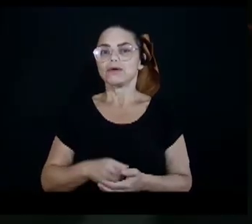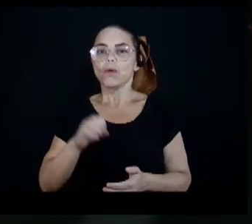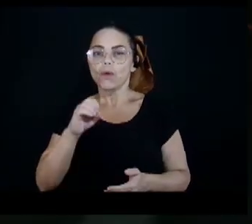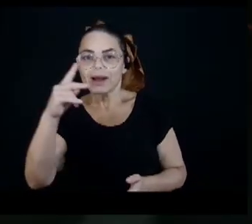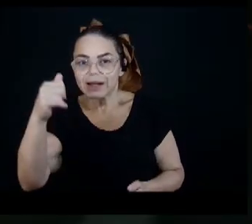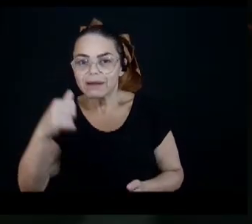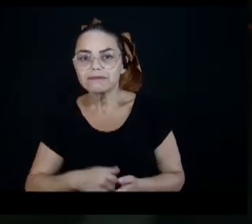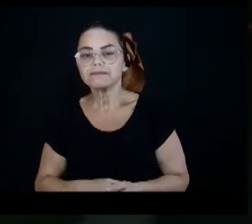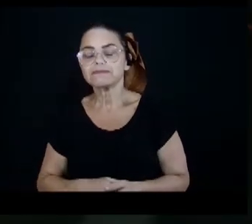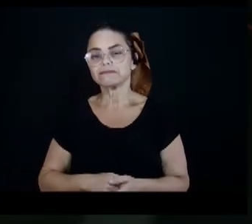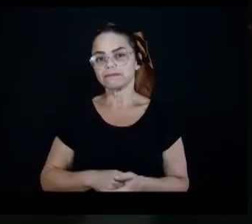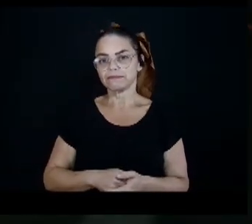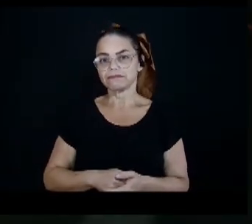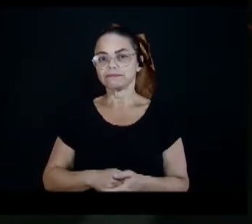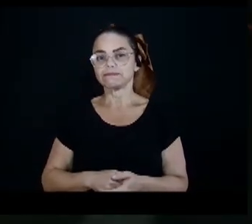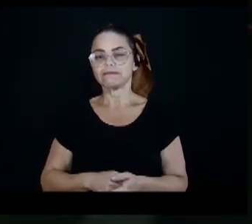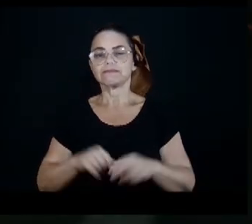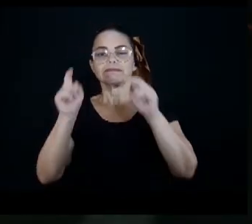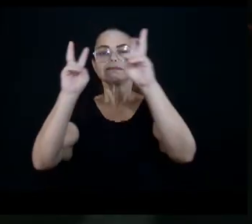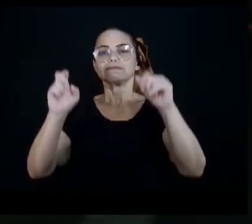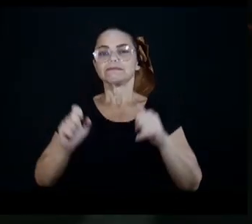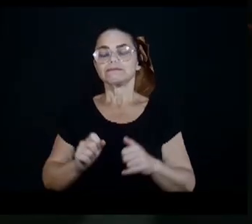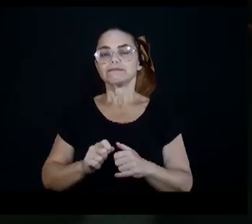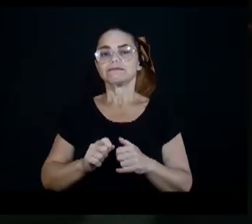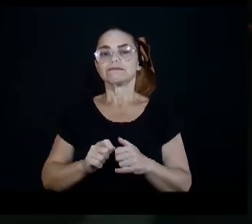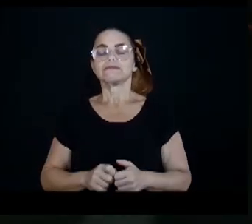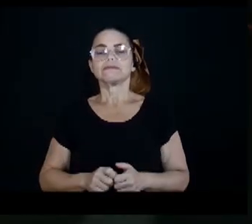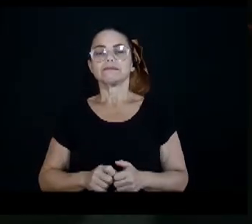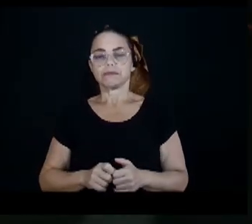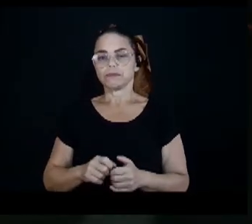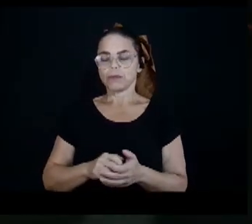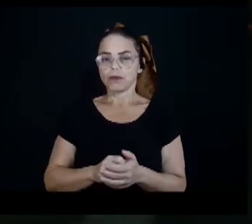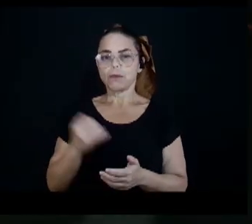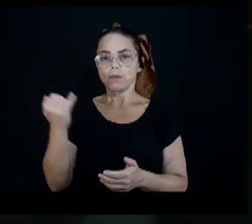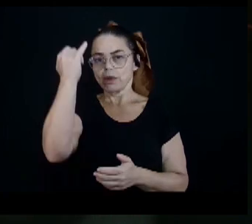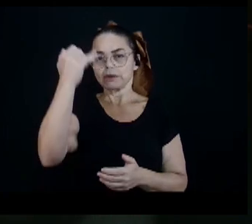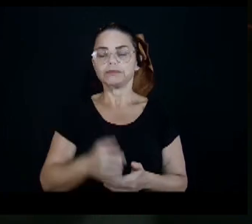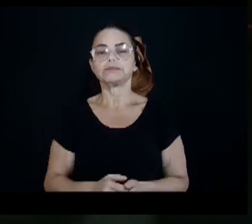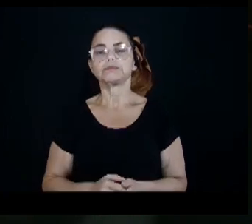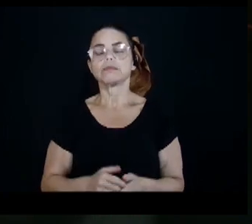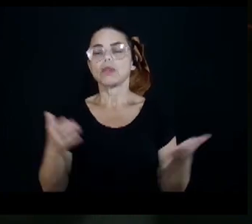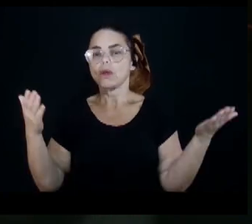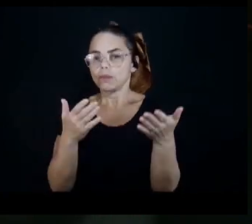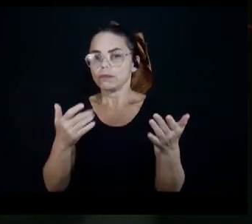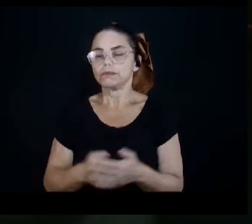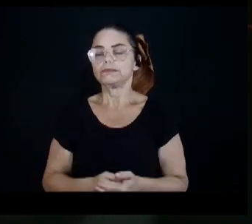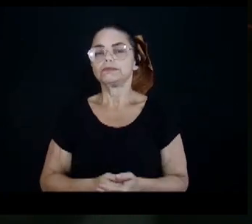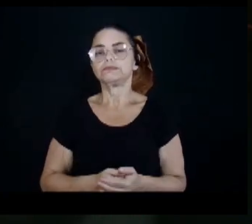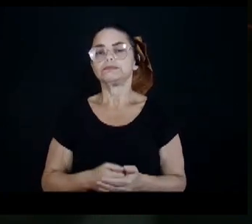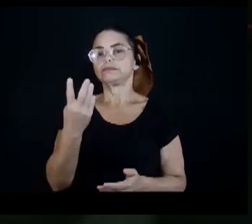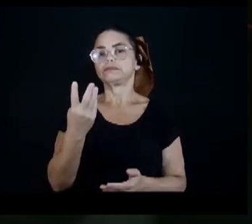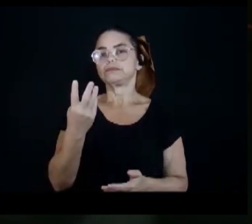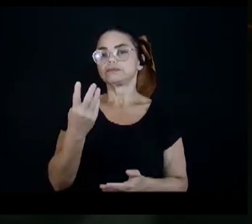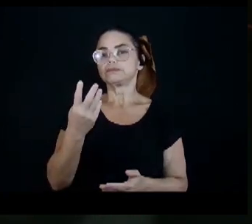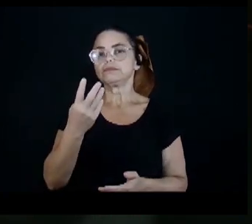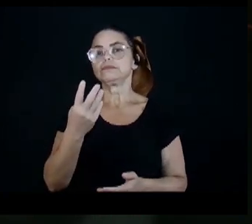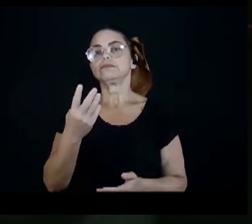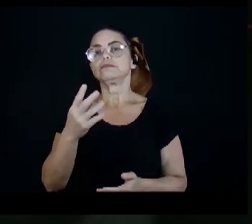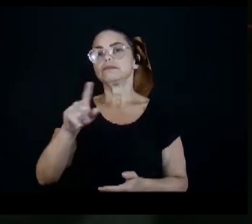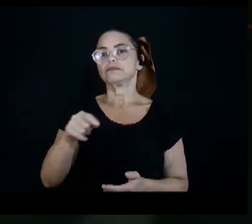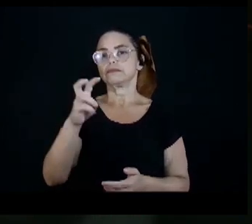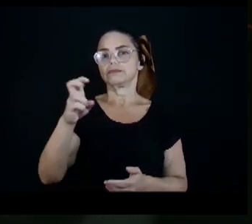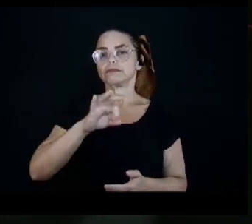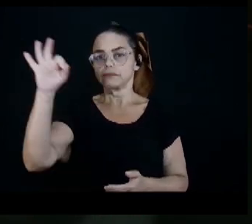nosso tema central de hoje. Atualmente, gente, o 3,5% 20% da população